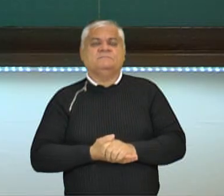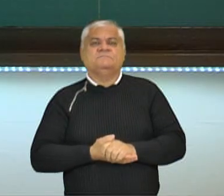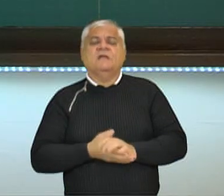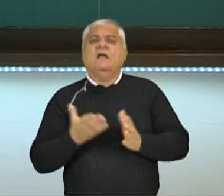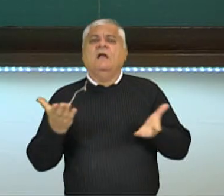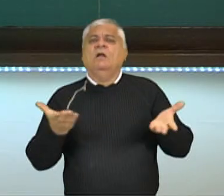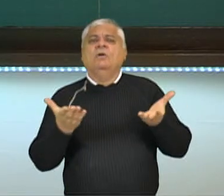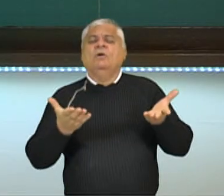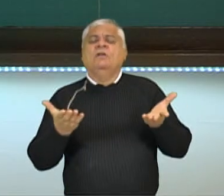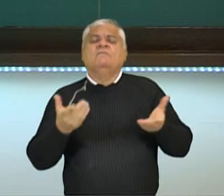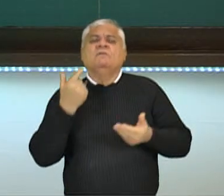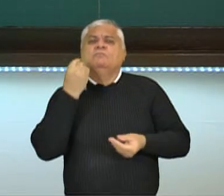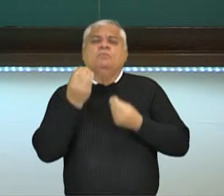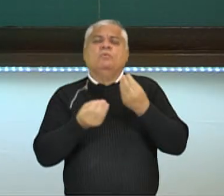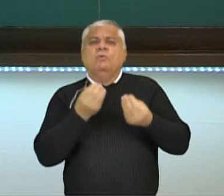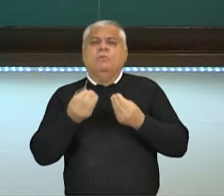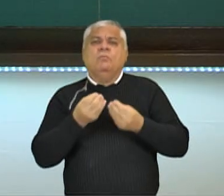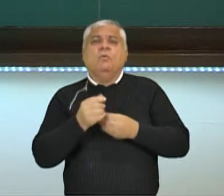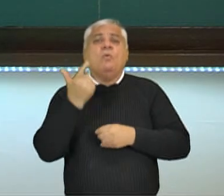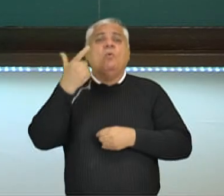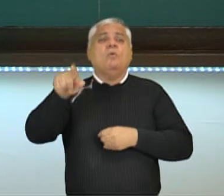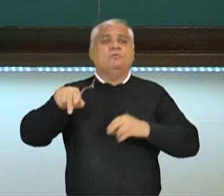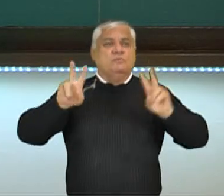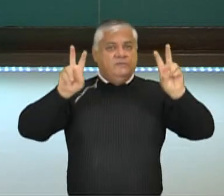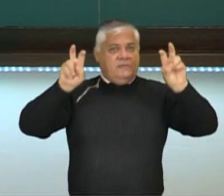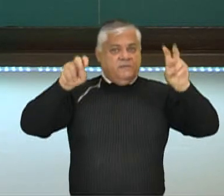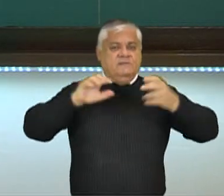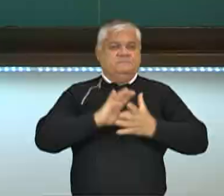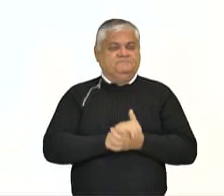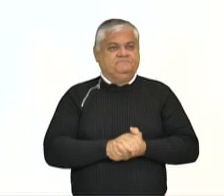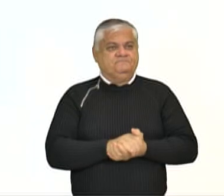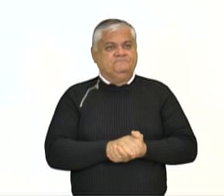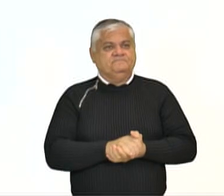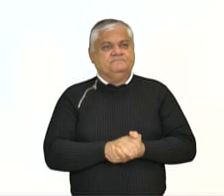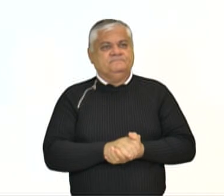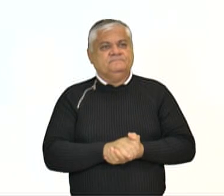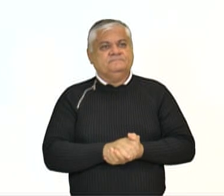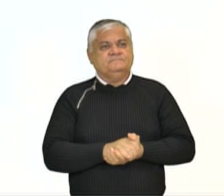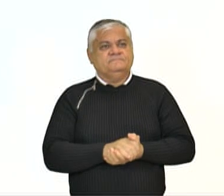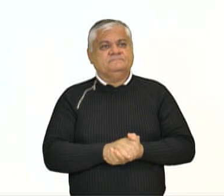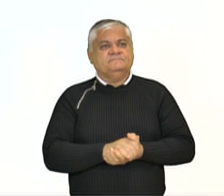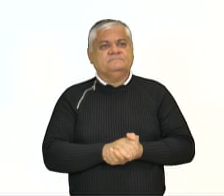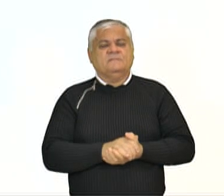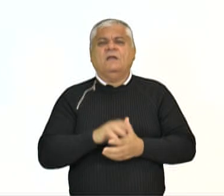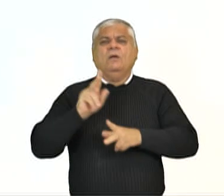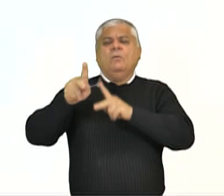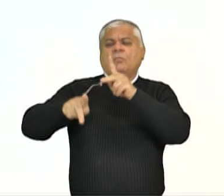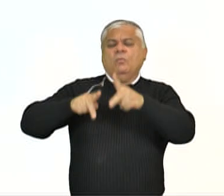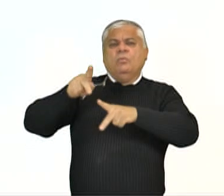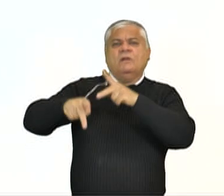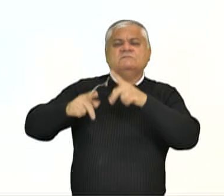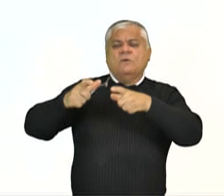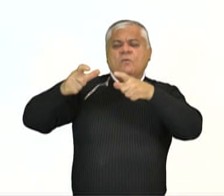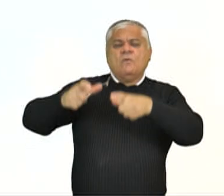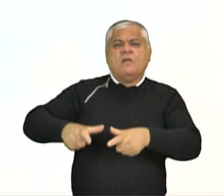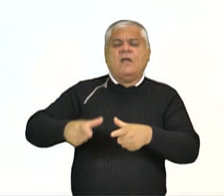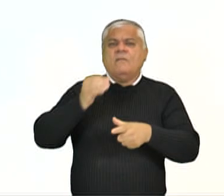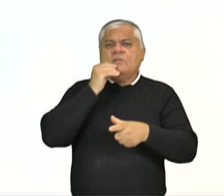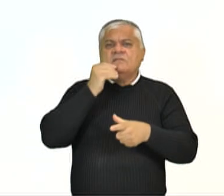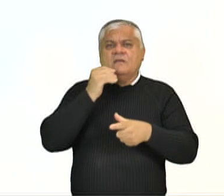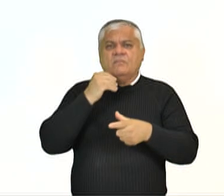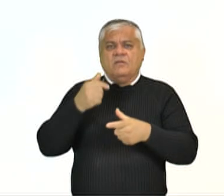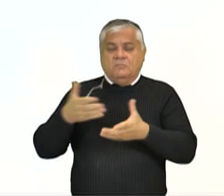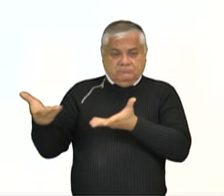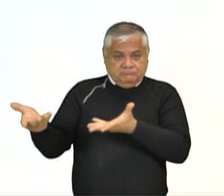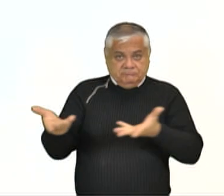nós vamos para uma outra consideração aqui. Olha só, como a população local recebe esses imigrantes?